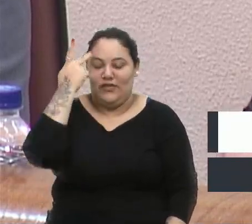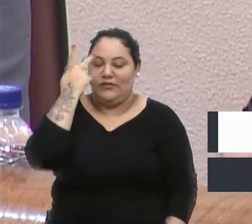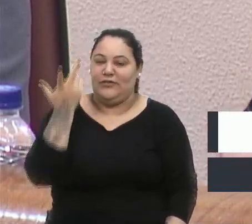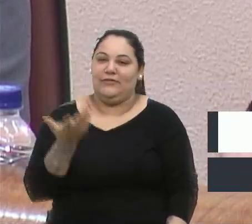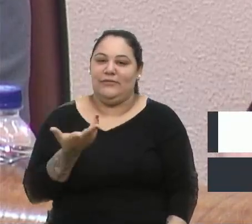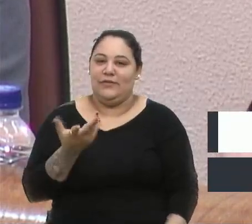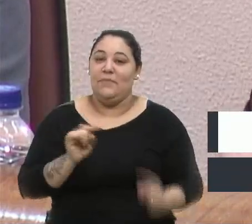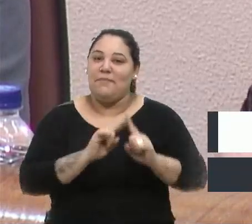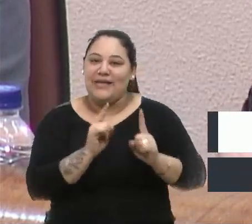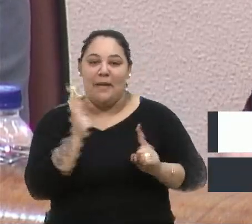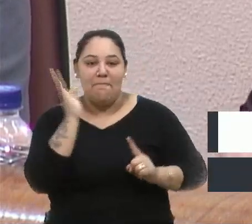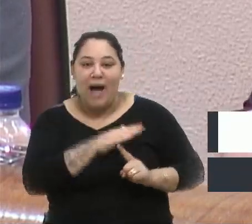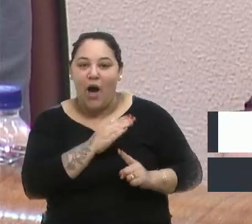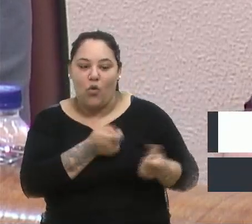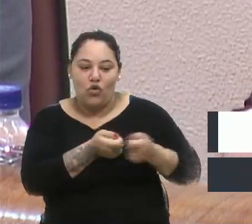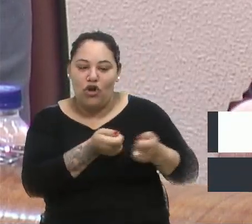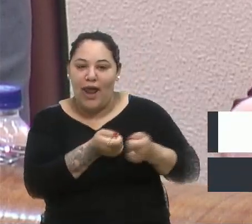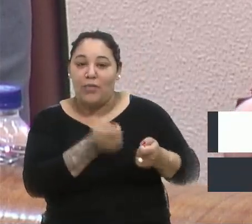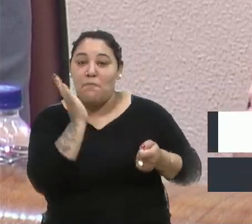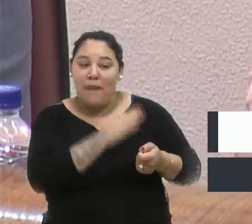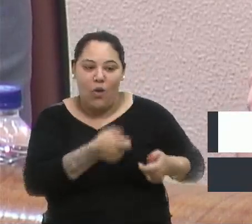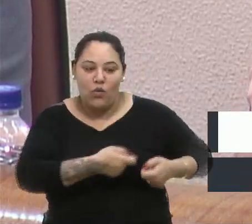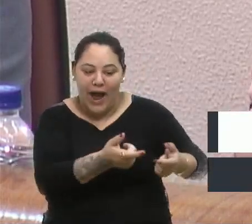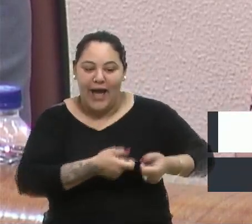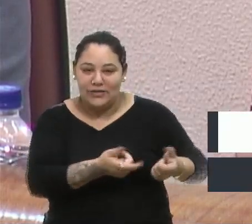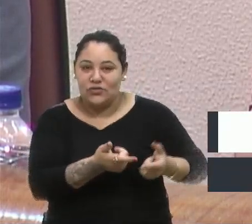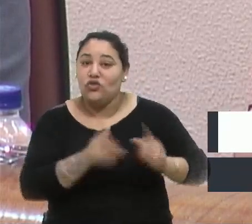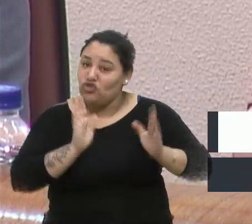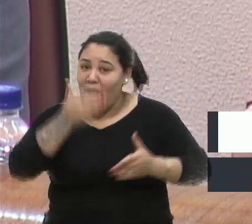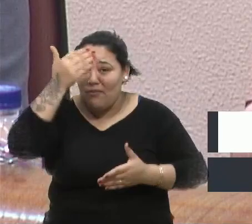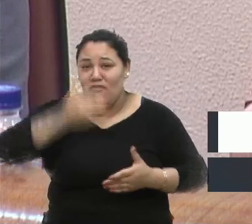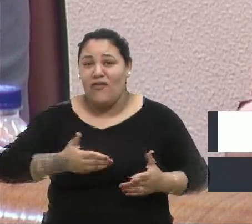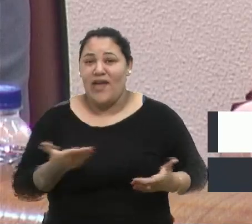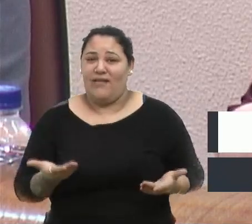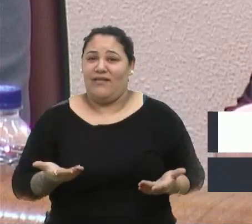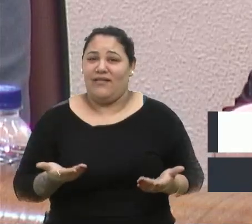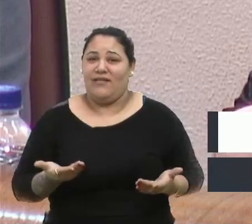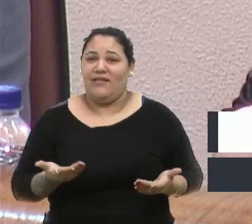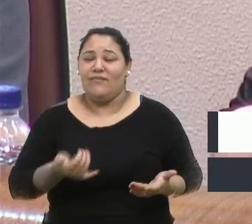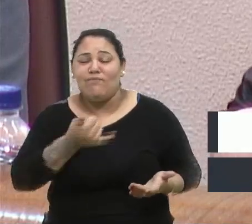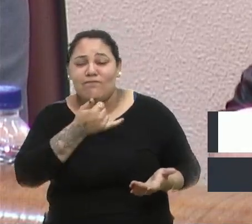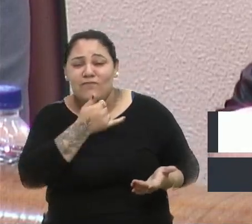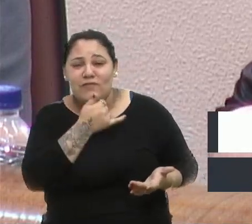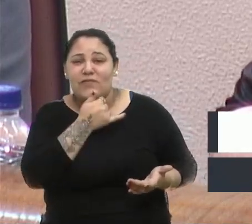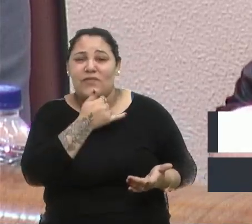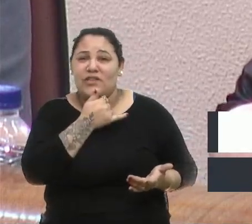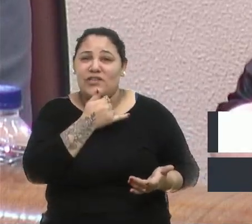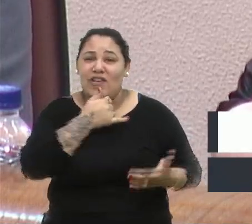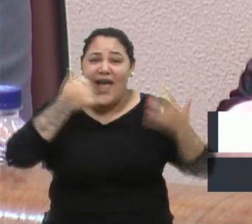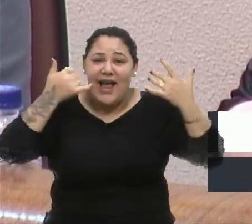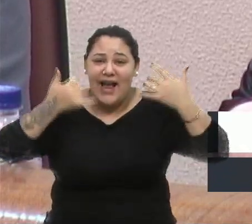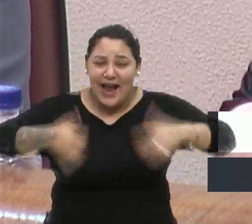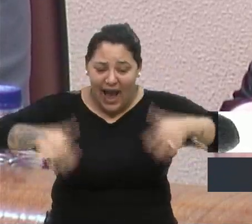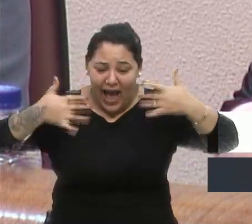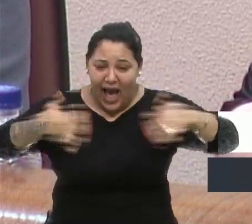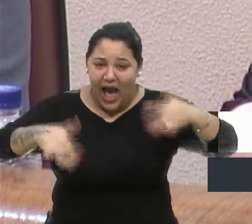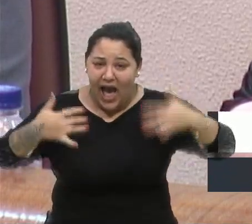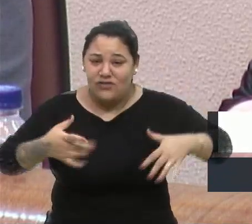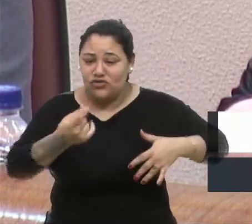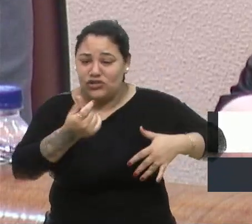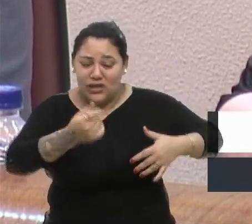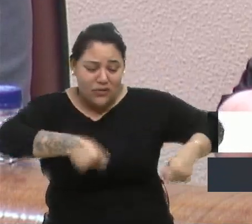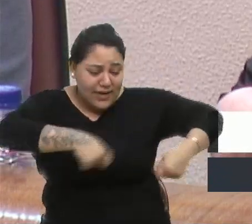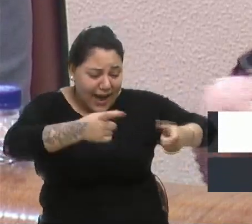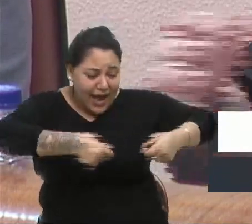mal gerenciado, é mal gasto. Isso a gente já conseguiu comprovar. Infelizmente, é uma fortuna de dinheiro que vai para o transporte